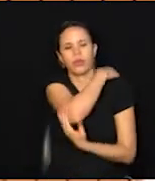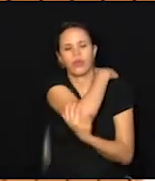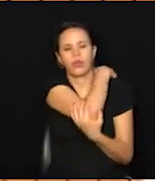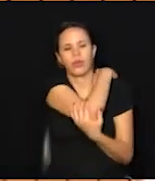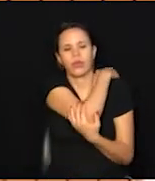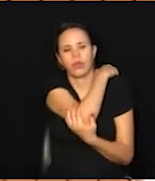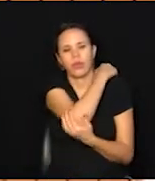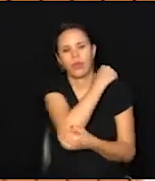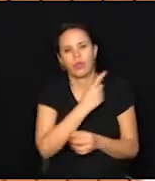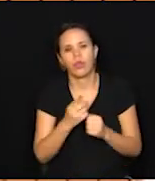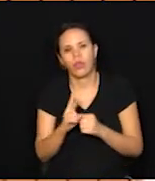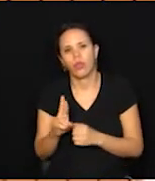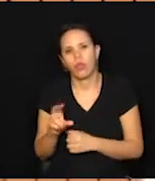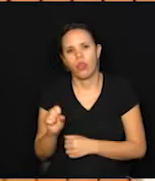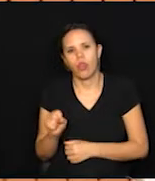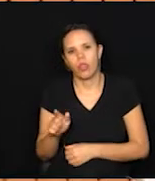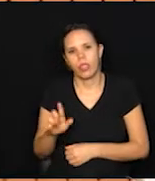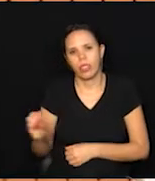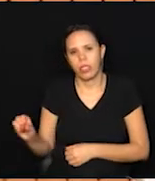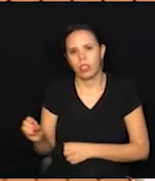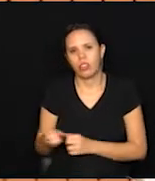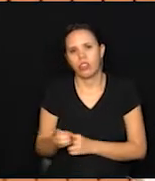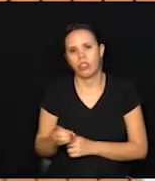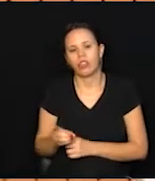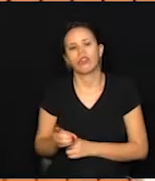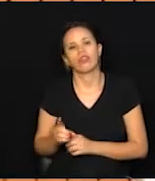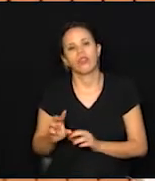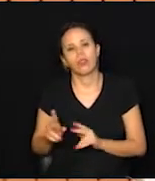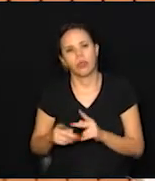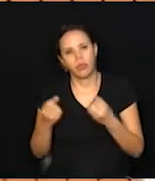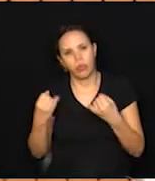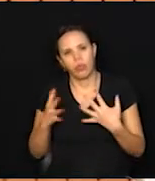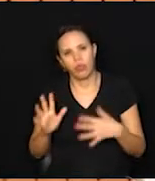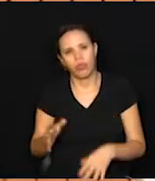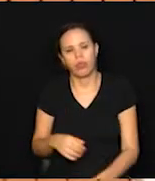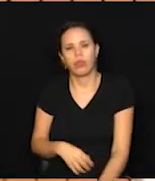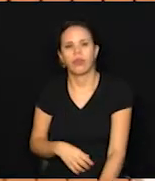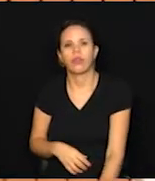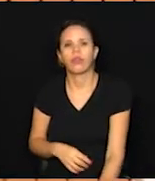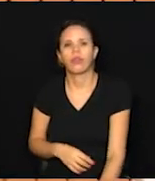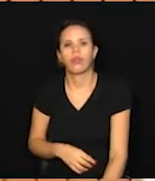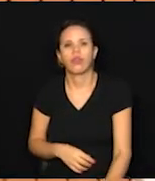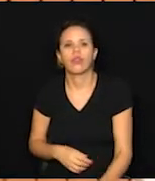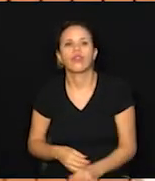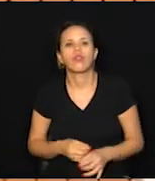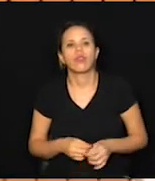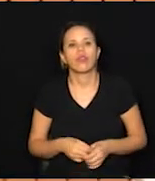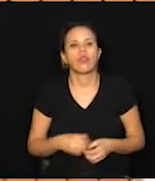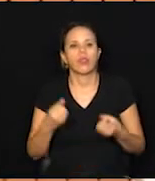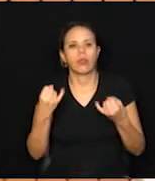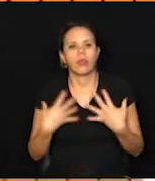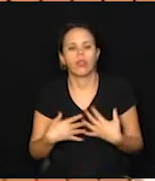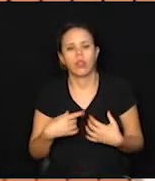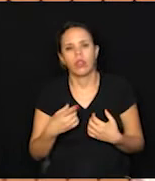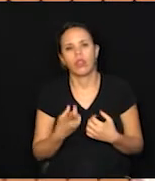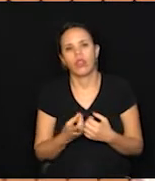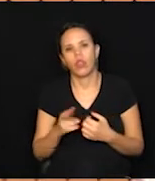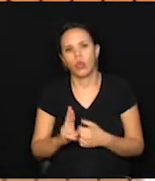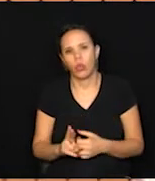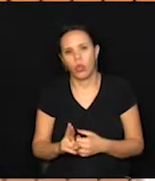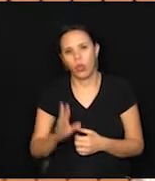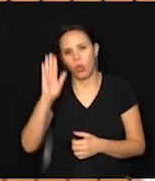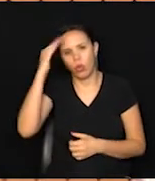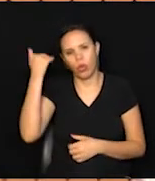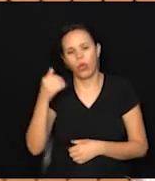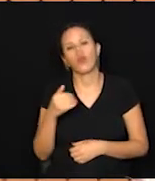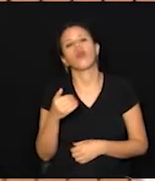doutor Sérgio, doutora Cíntia, justificando já a saída do Pedro Torinho, do doutor Pedro Torinho,